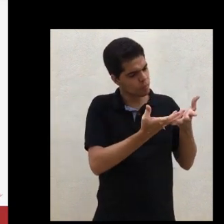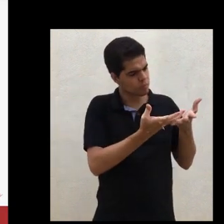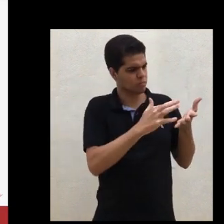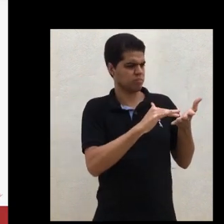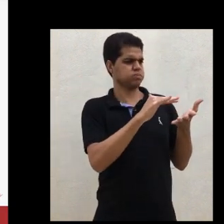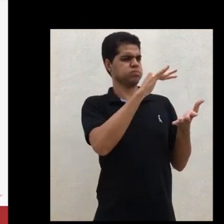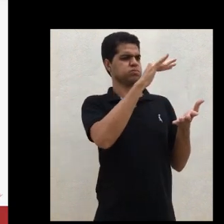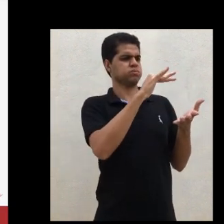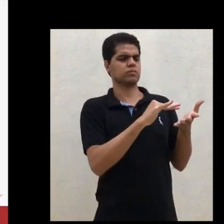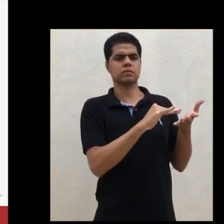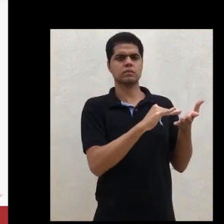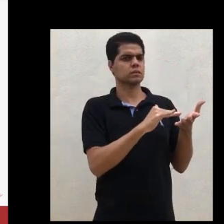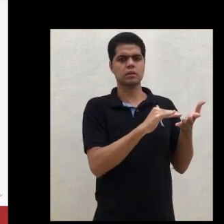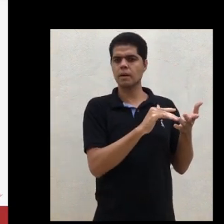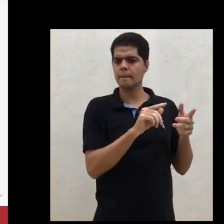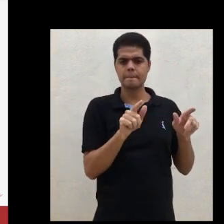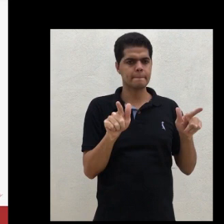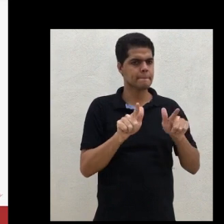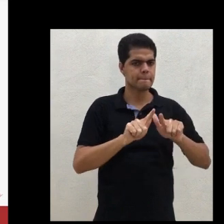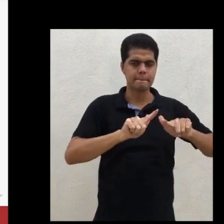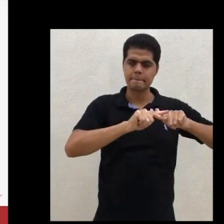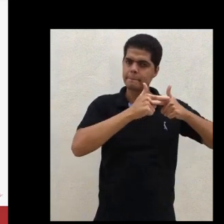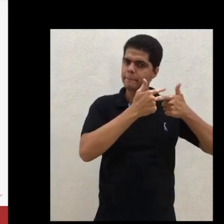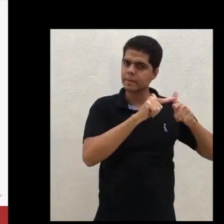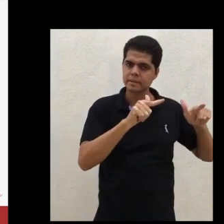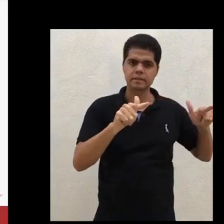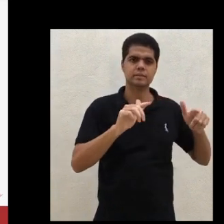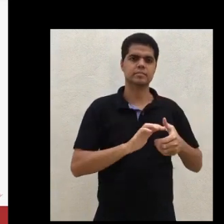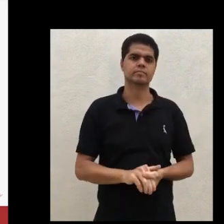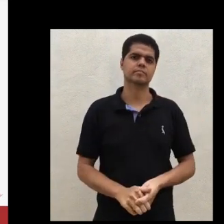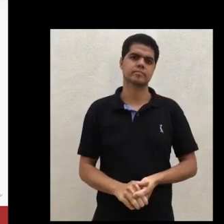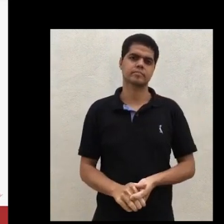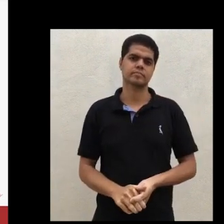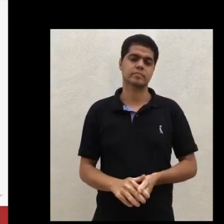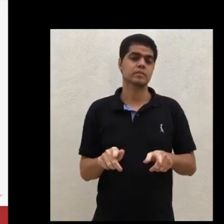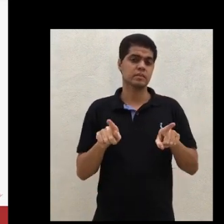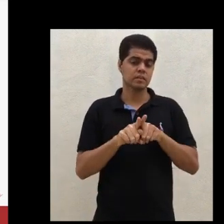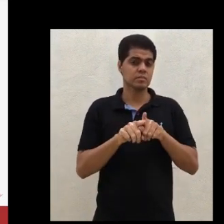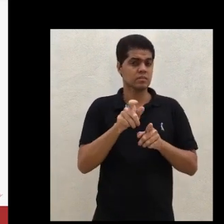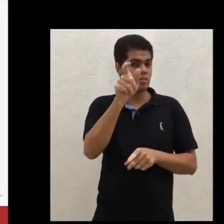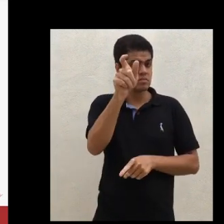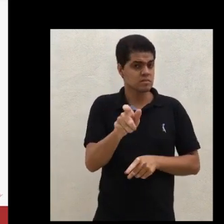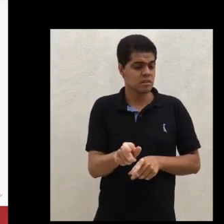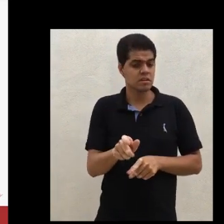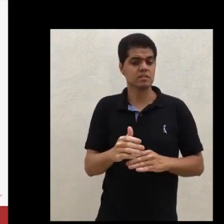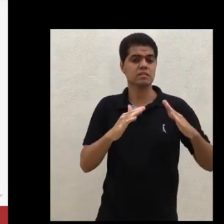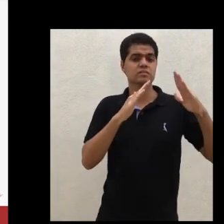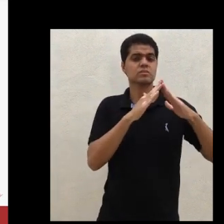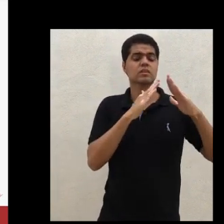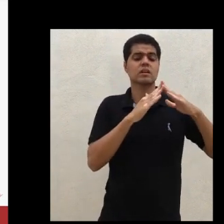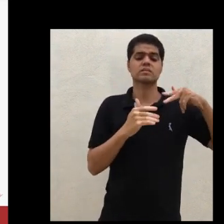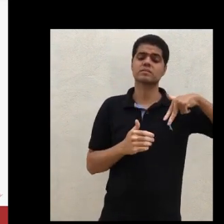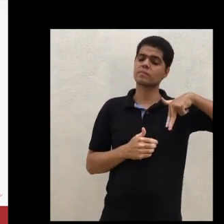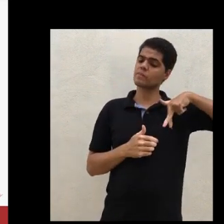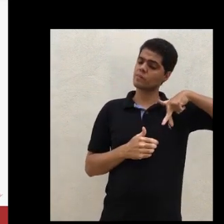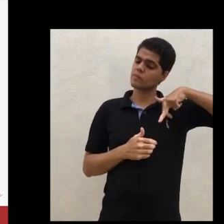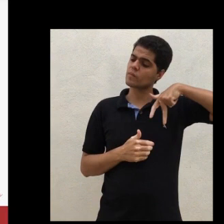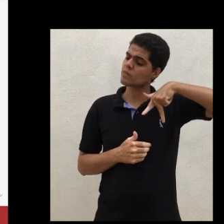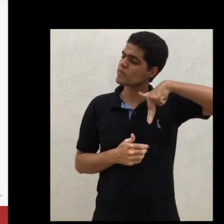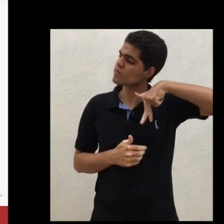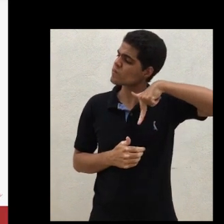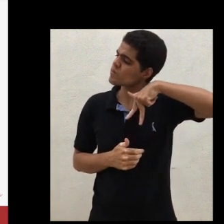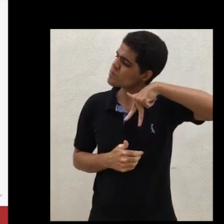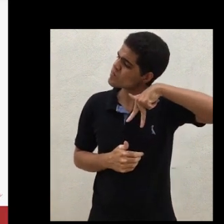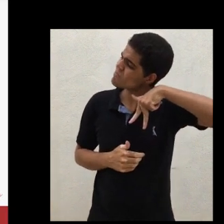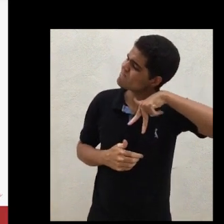está vazio. Tá? Da mesma forma que um único passo ou uma única pisada da sua perna,